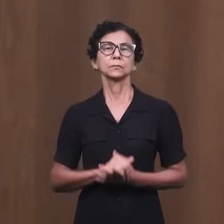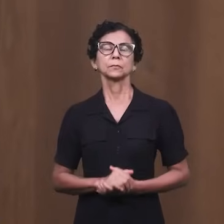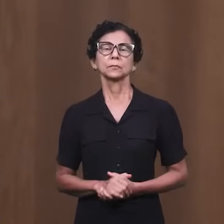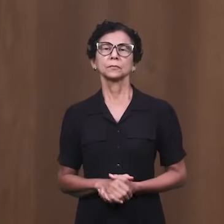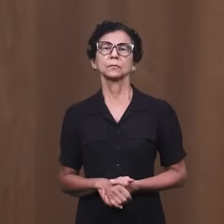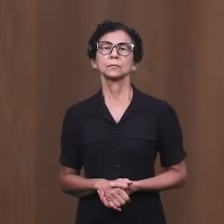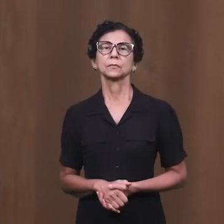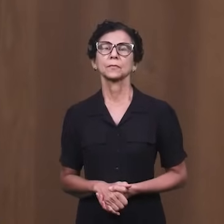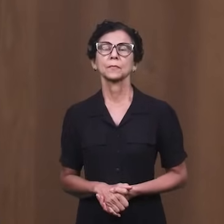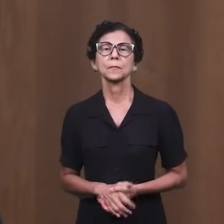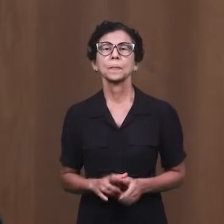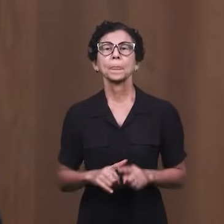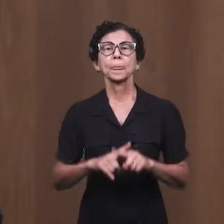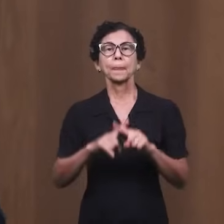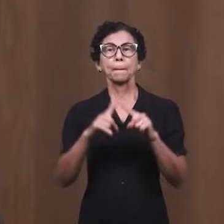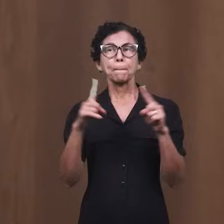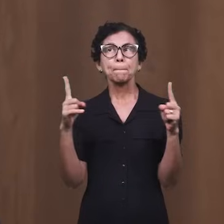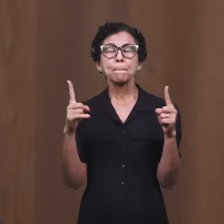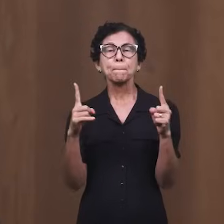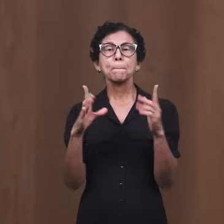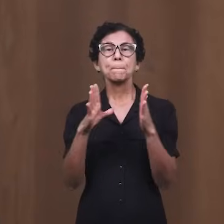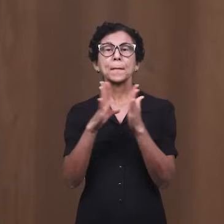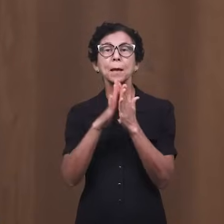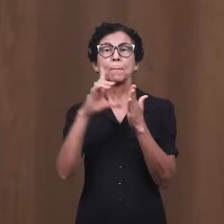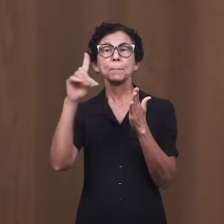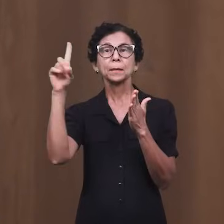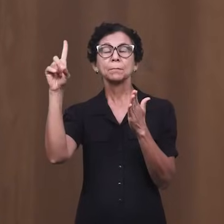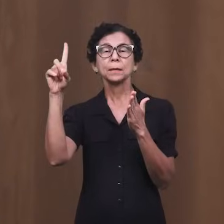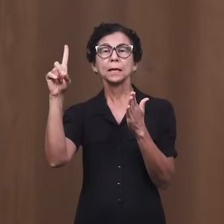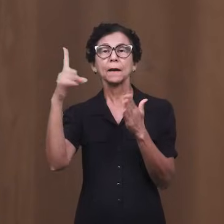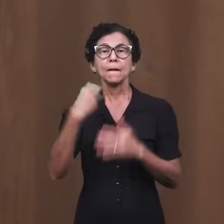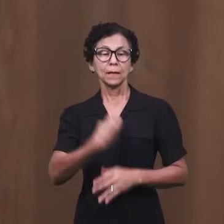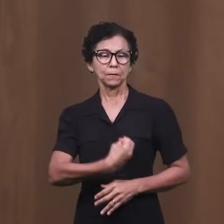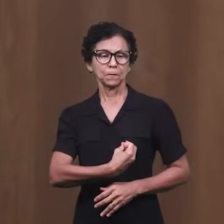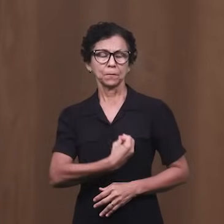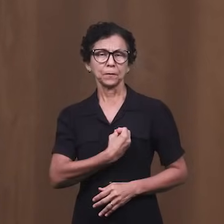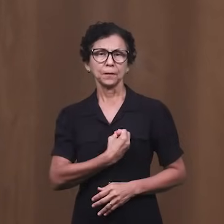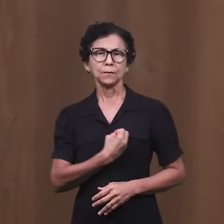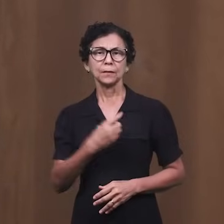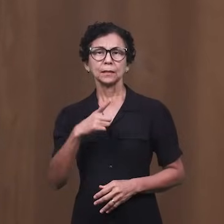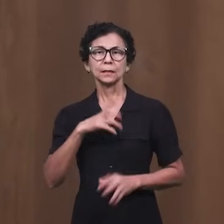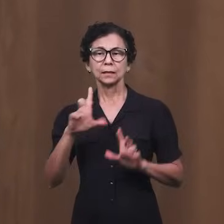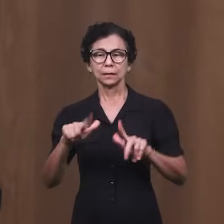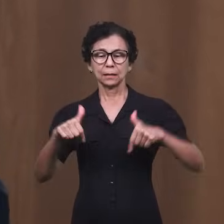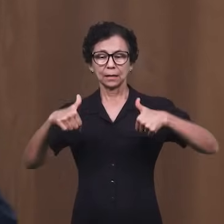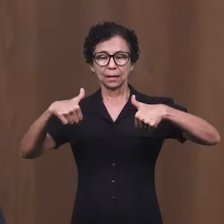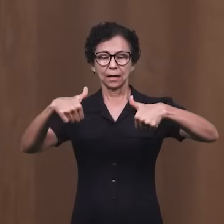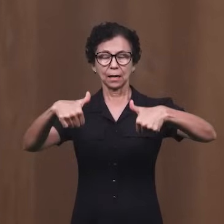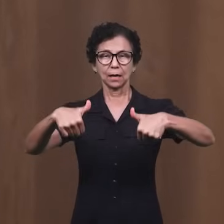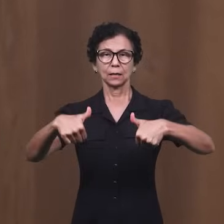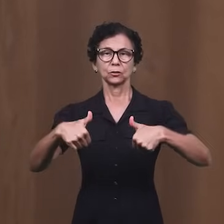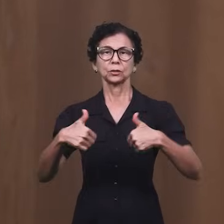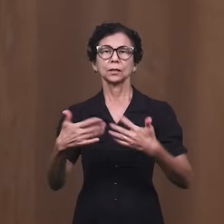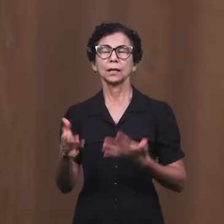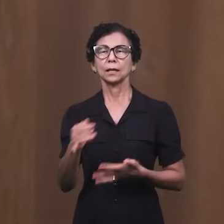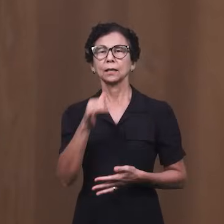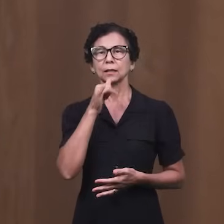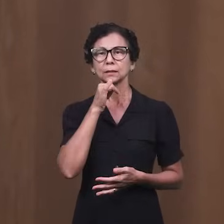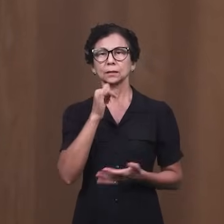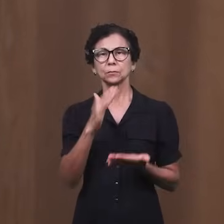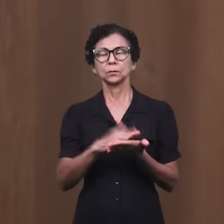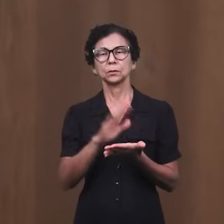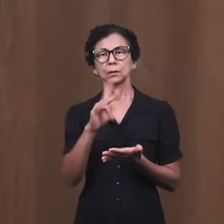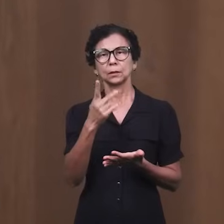agora a palavra viva ela é aquela que age por isso que Hebreus fala assim